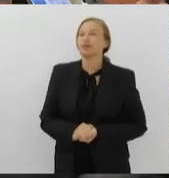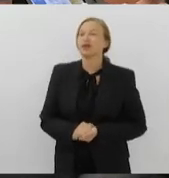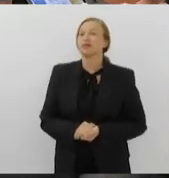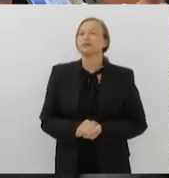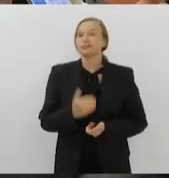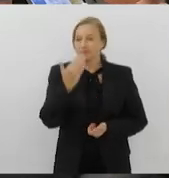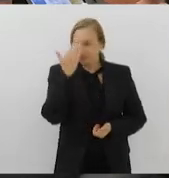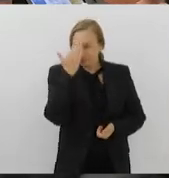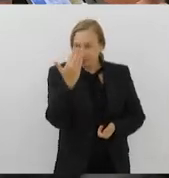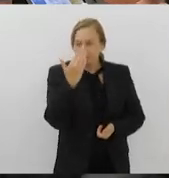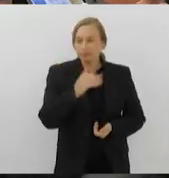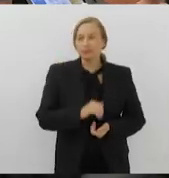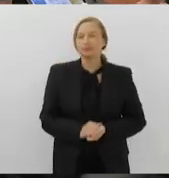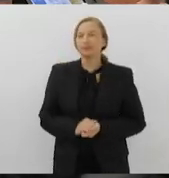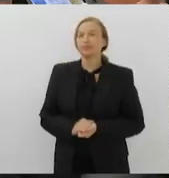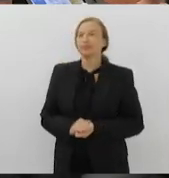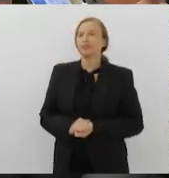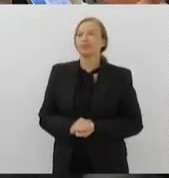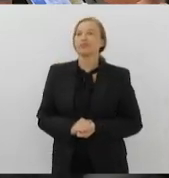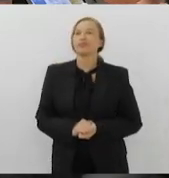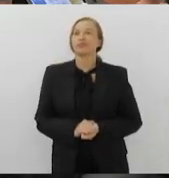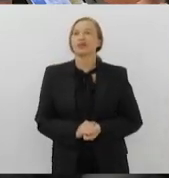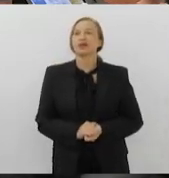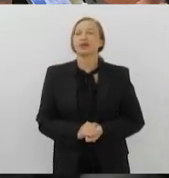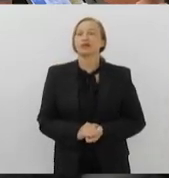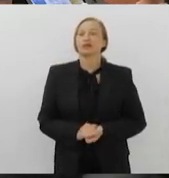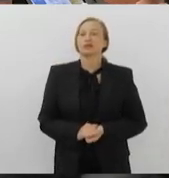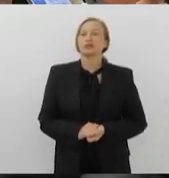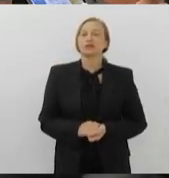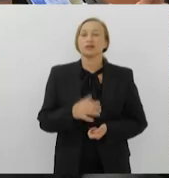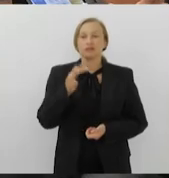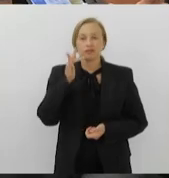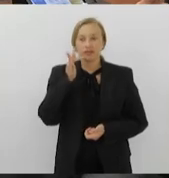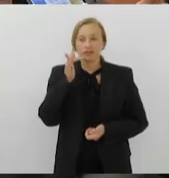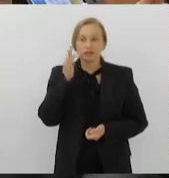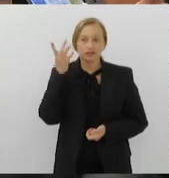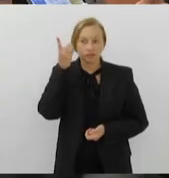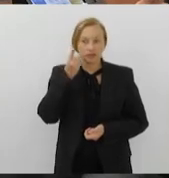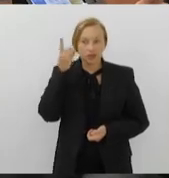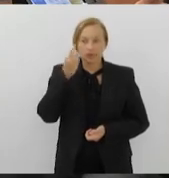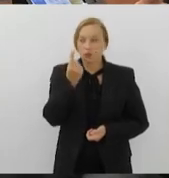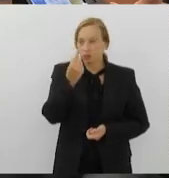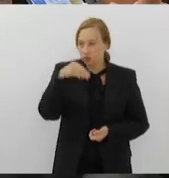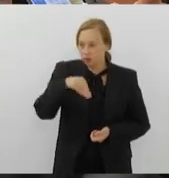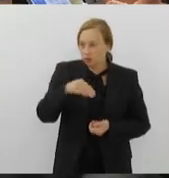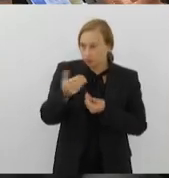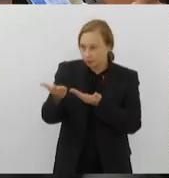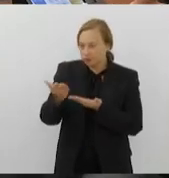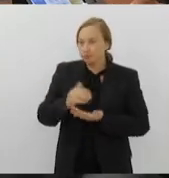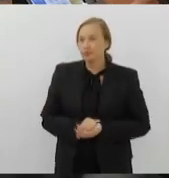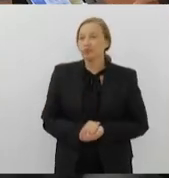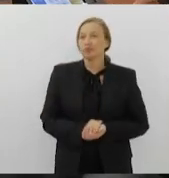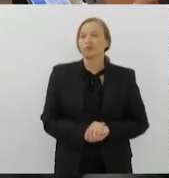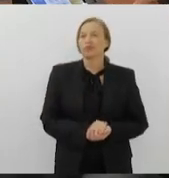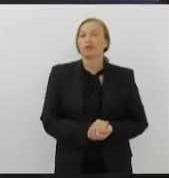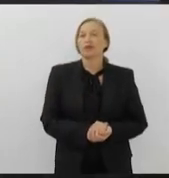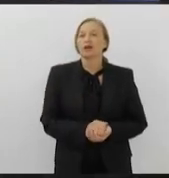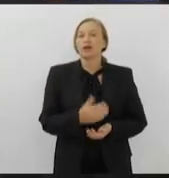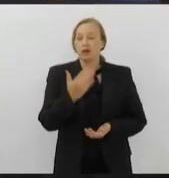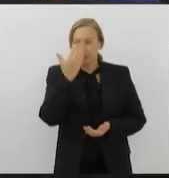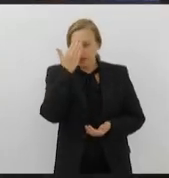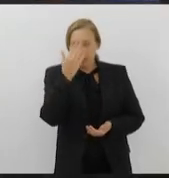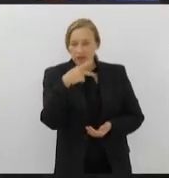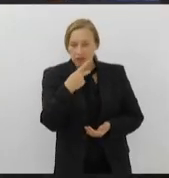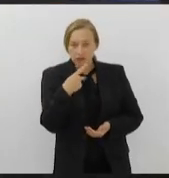Muito obrigado, Jorge presidente, Felipe Neto. Nobres deputados, volta. Um minuto, Marcelo, por favor. Muito obrigado, Jorge Felipe, pela bela